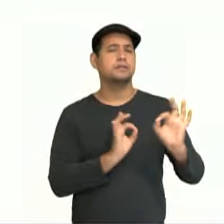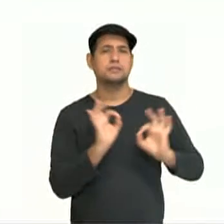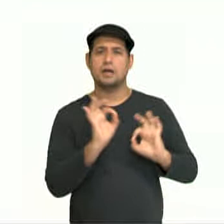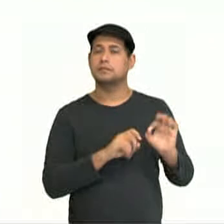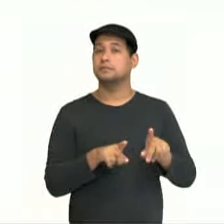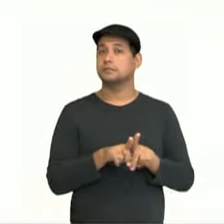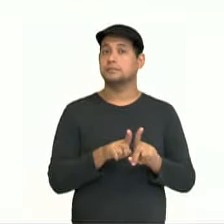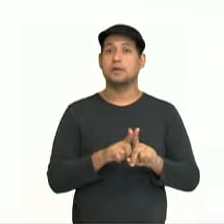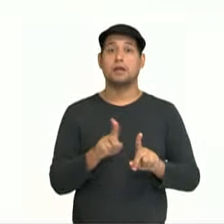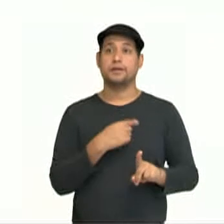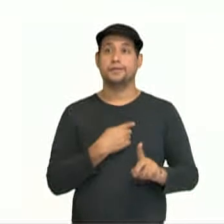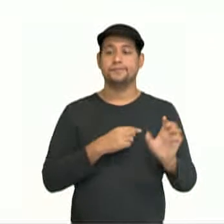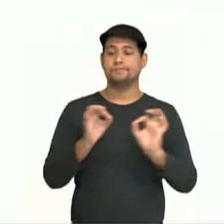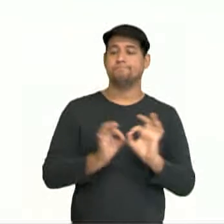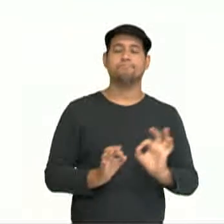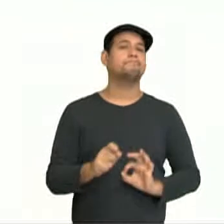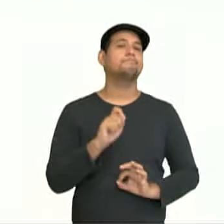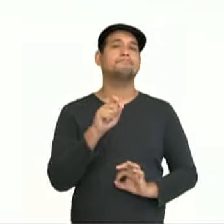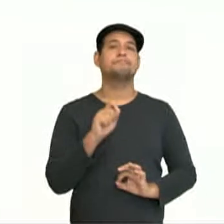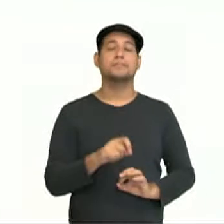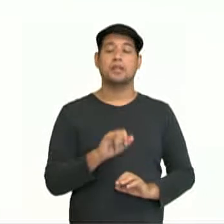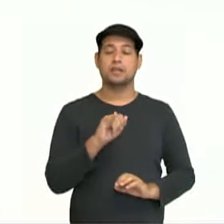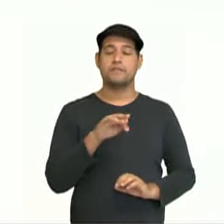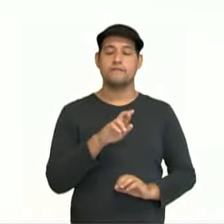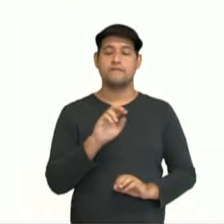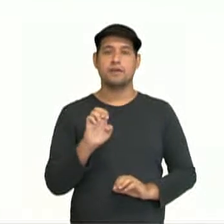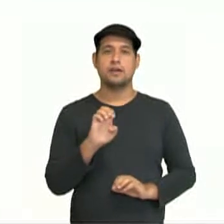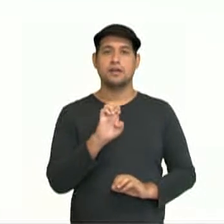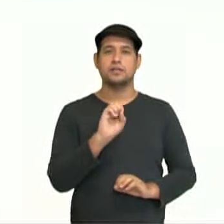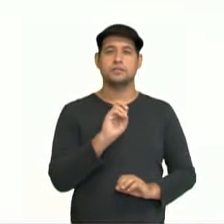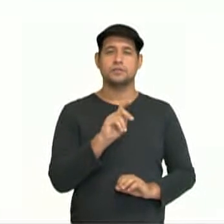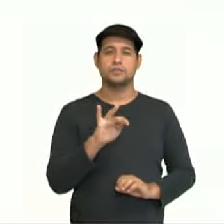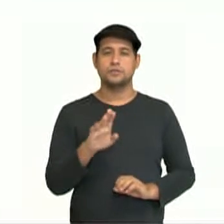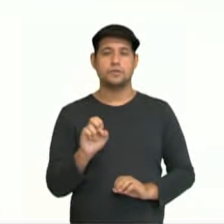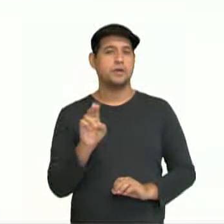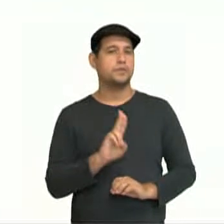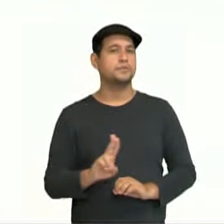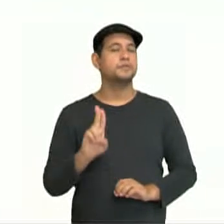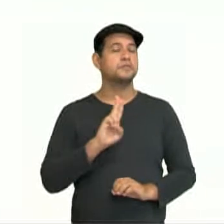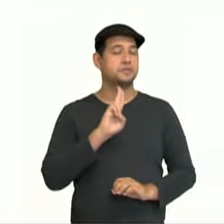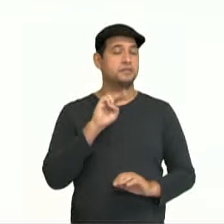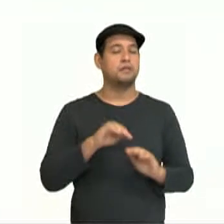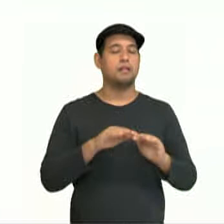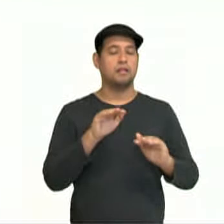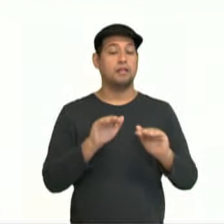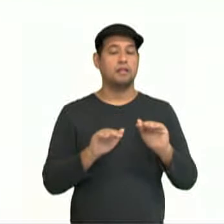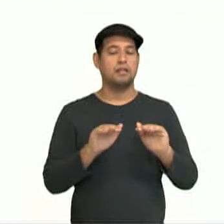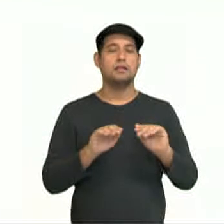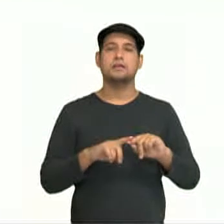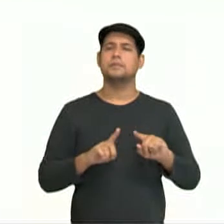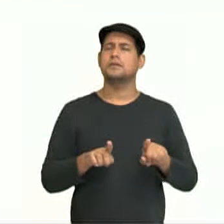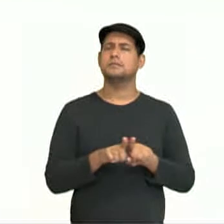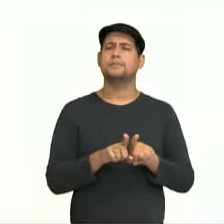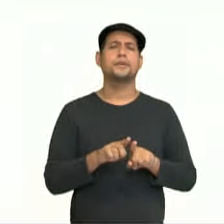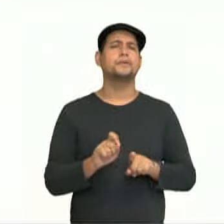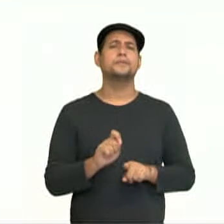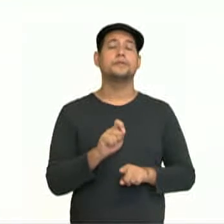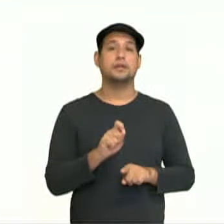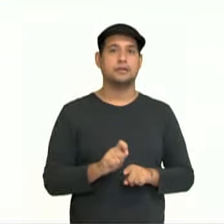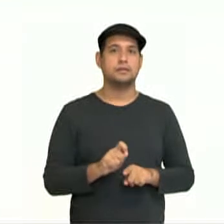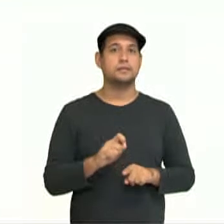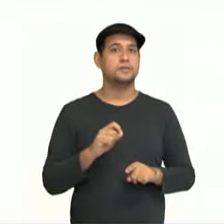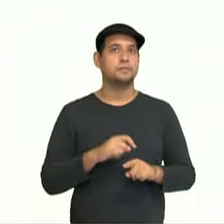obviamente, planejamos uma infraestrutura de utilização muito mais equilibrada. Além, obviamente, de